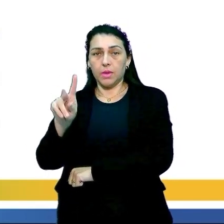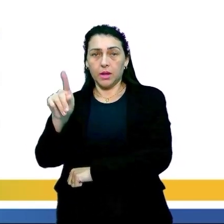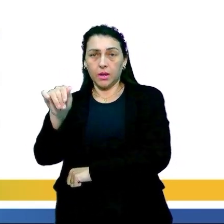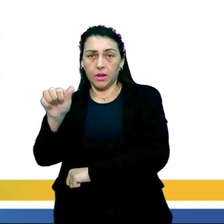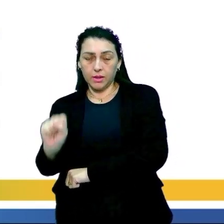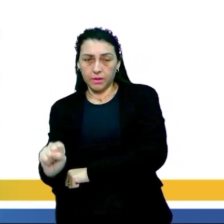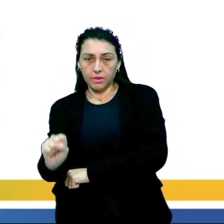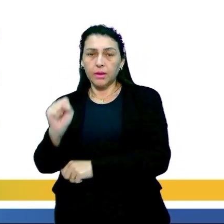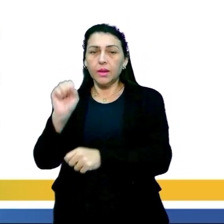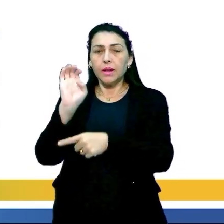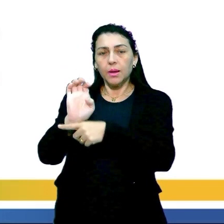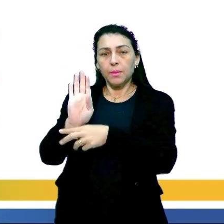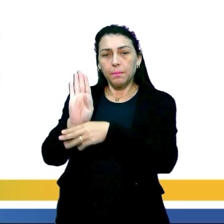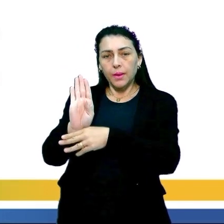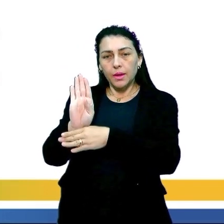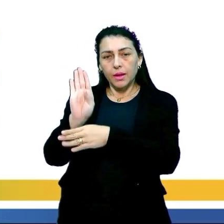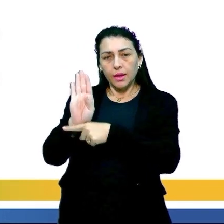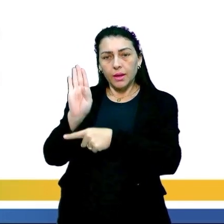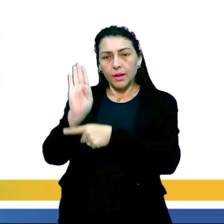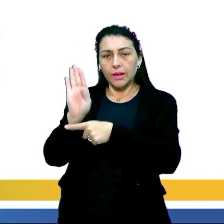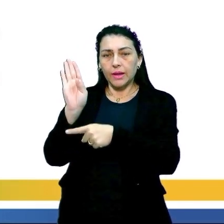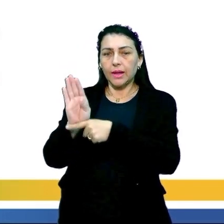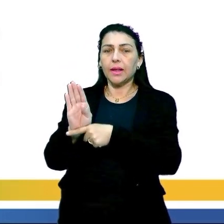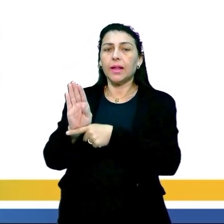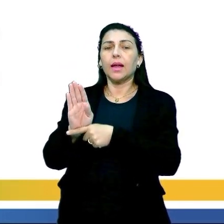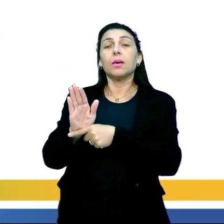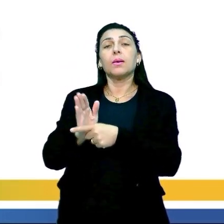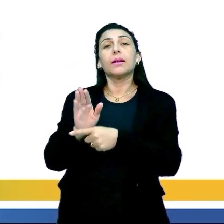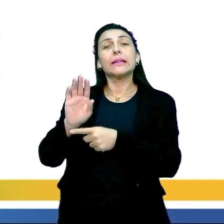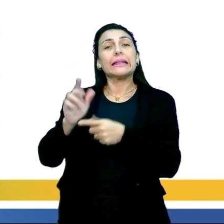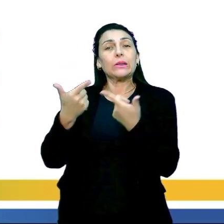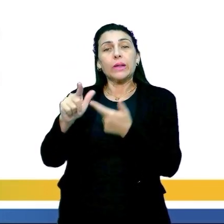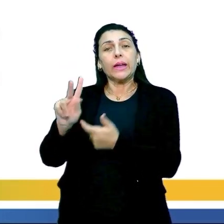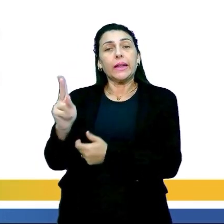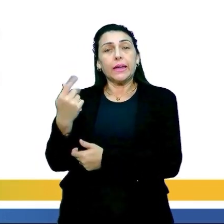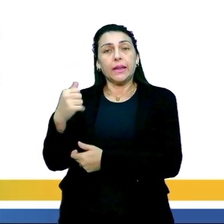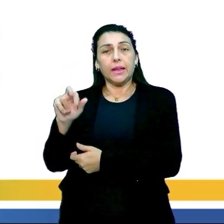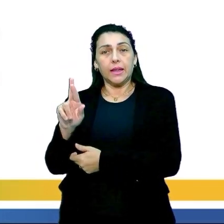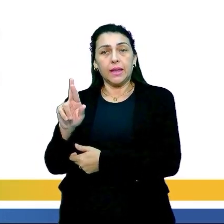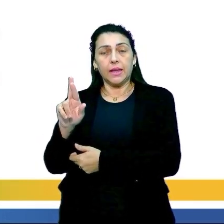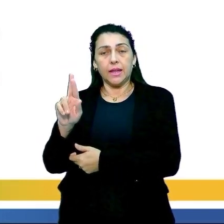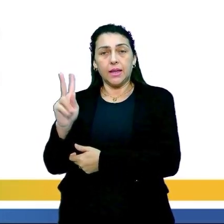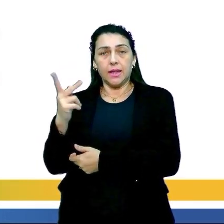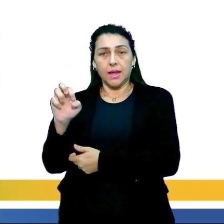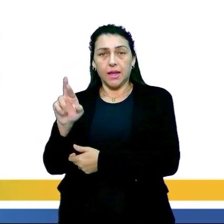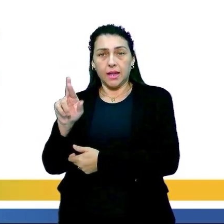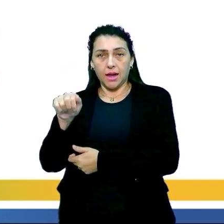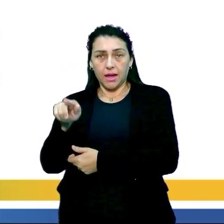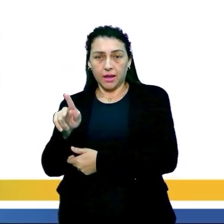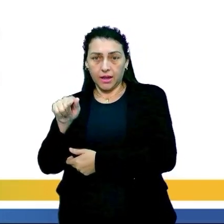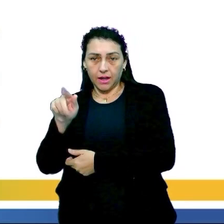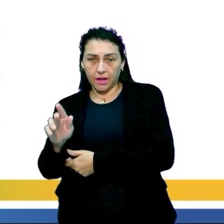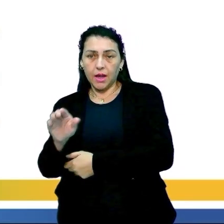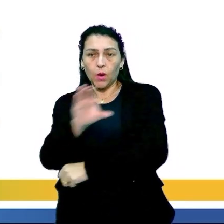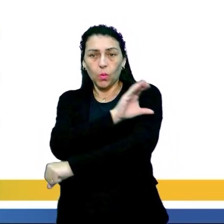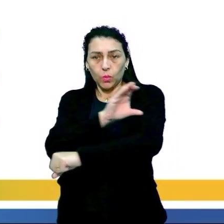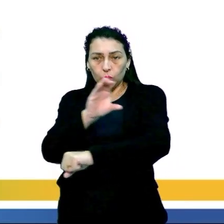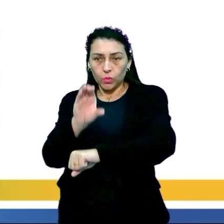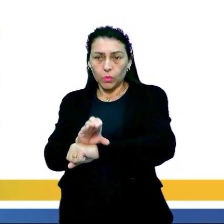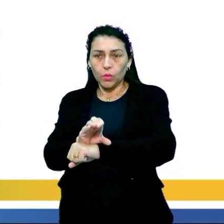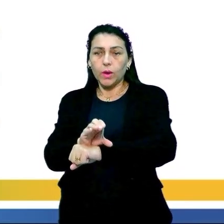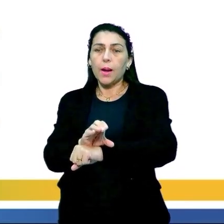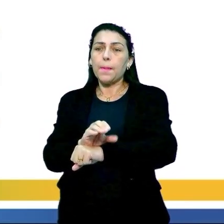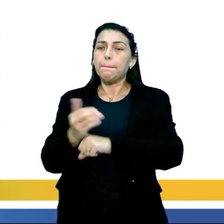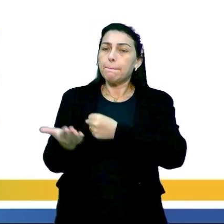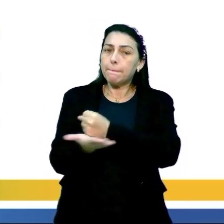Letra B. A passagem não hierarquizada, culturas fundamentadas em